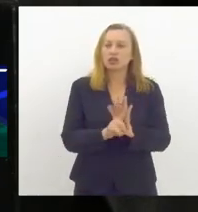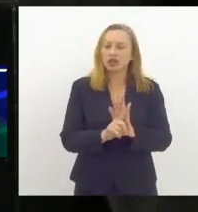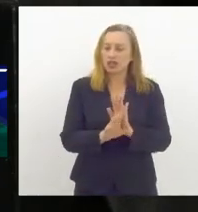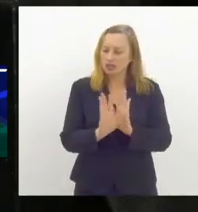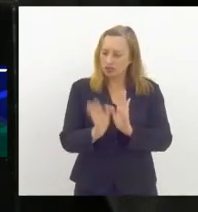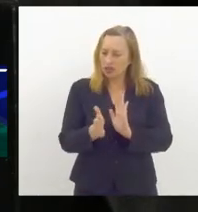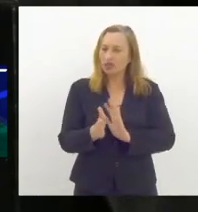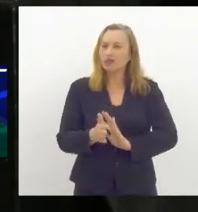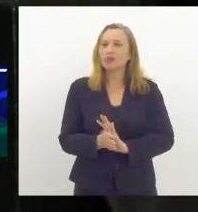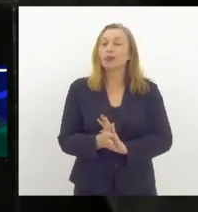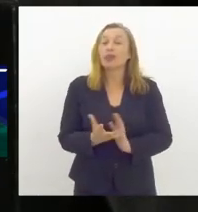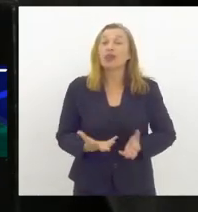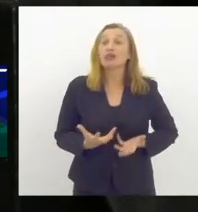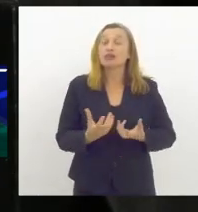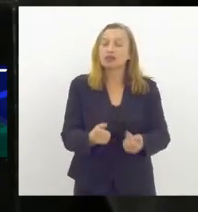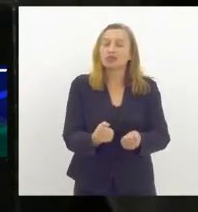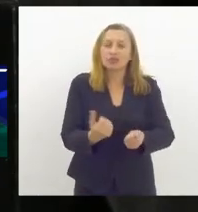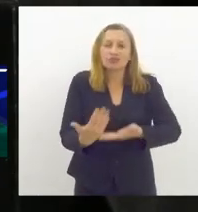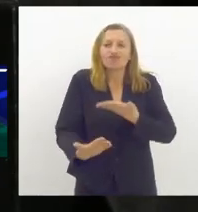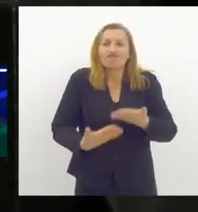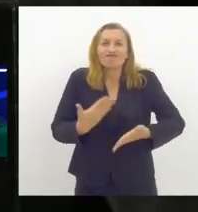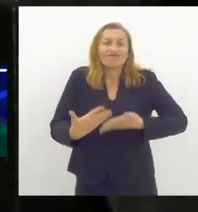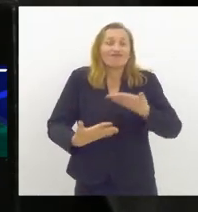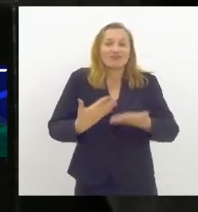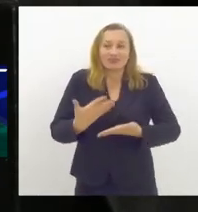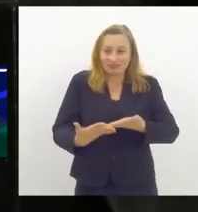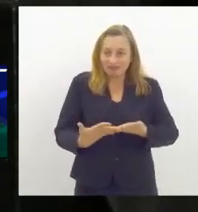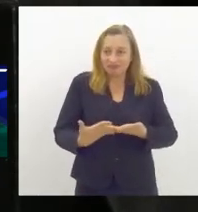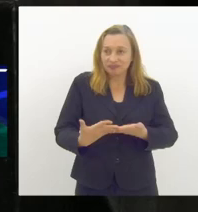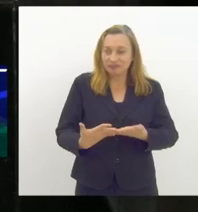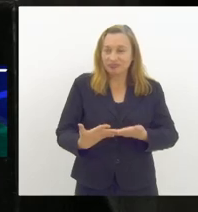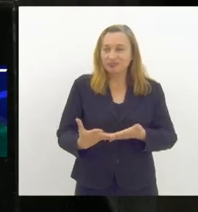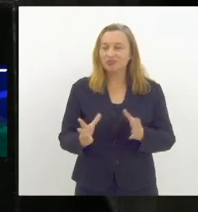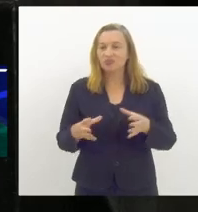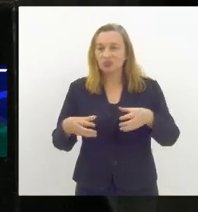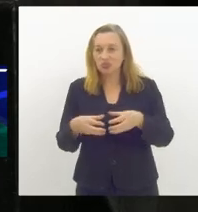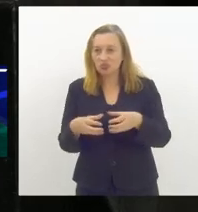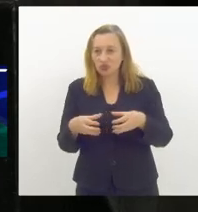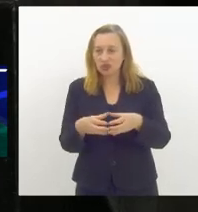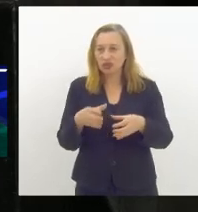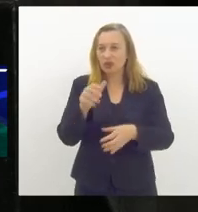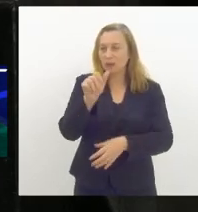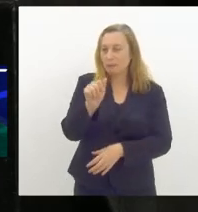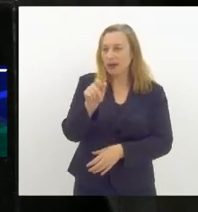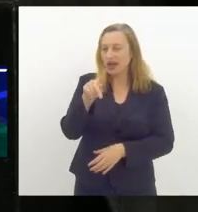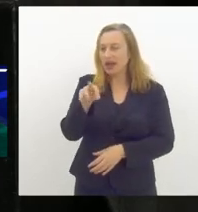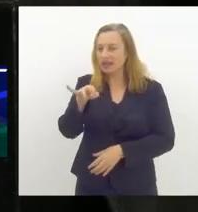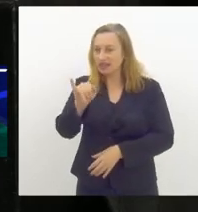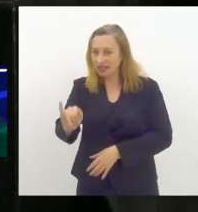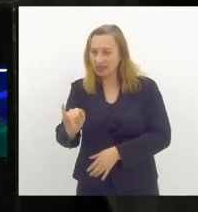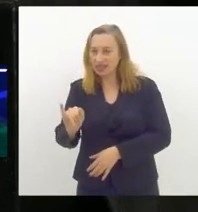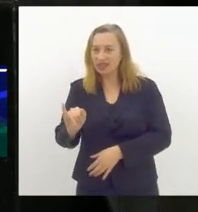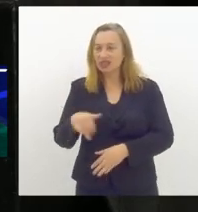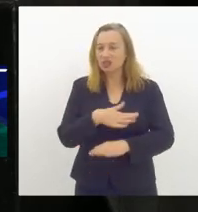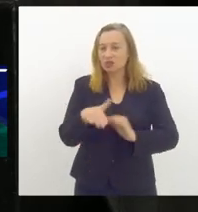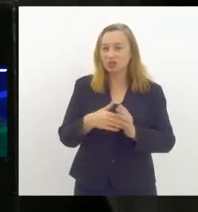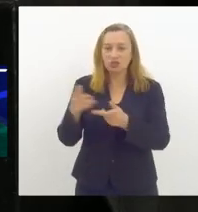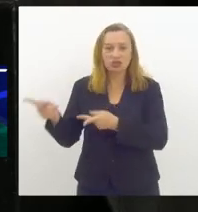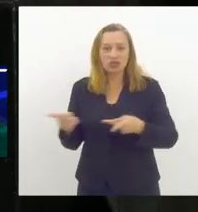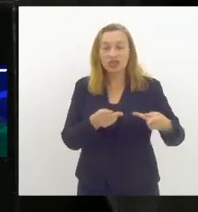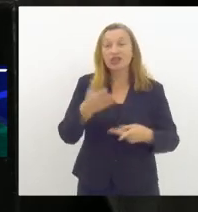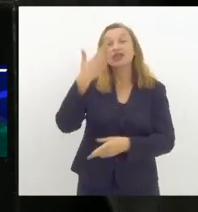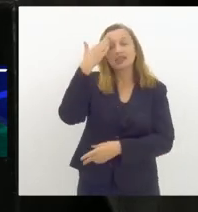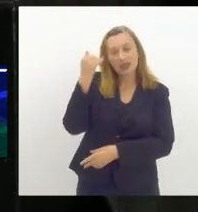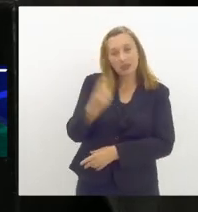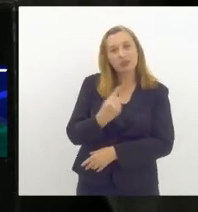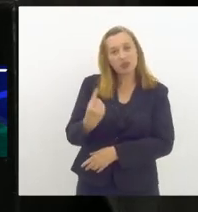pleno vigor foi recebida com entusiasmo pela comunidade de Paraty os seus visitantes que todos nós